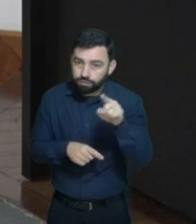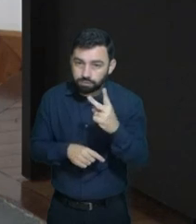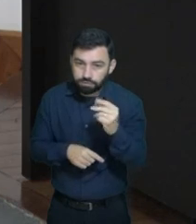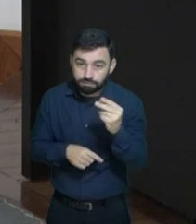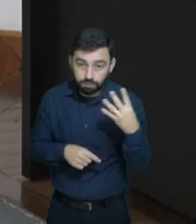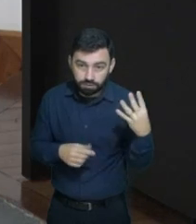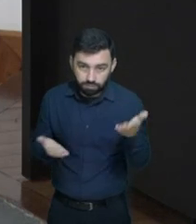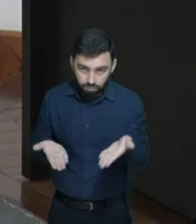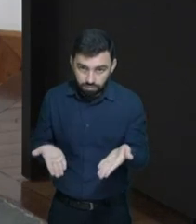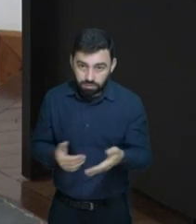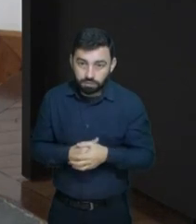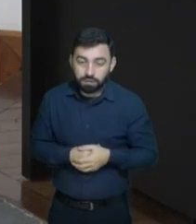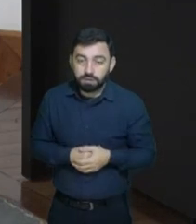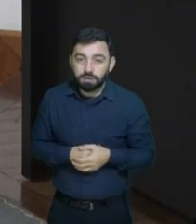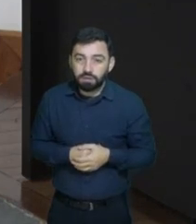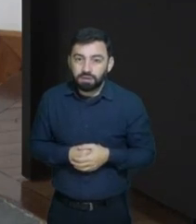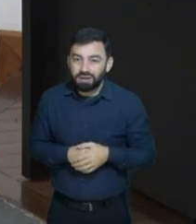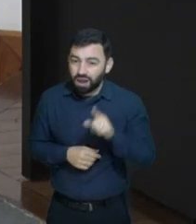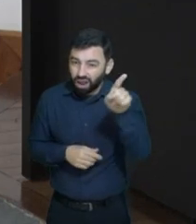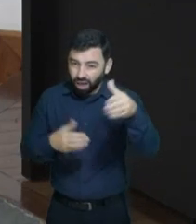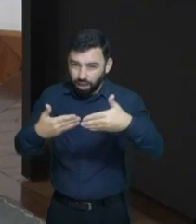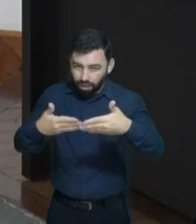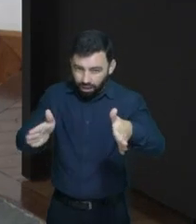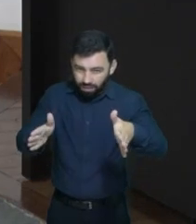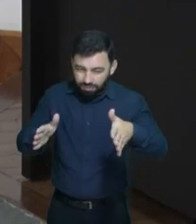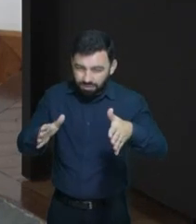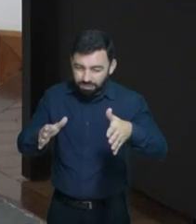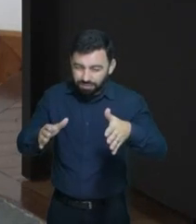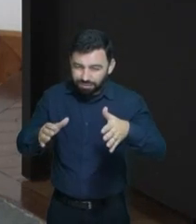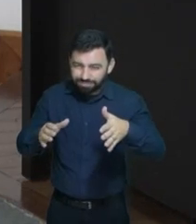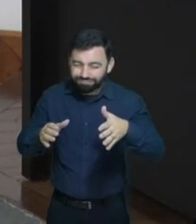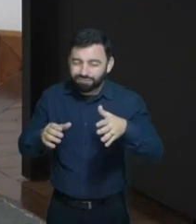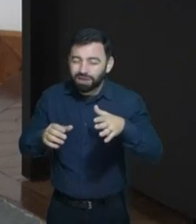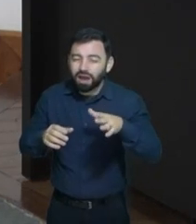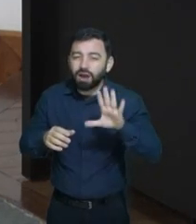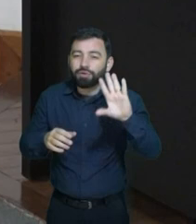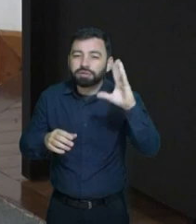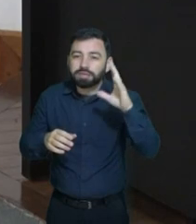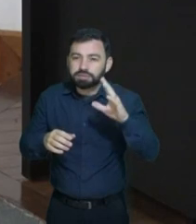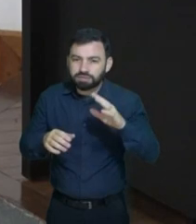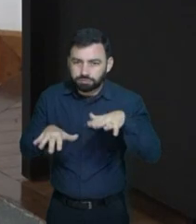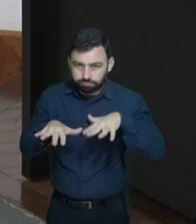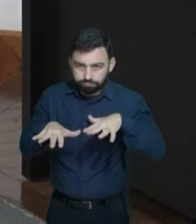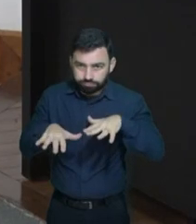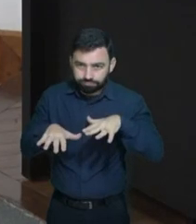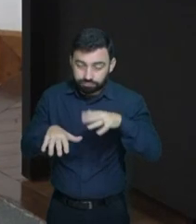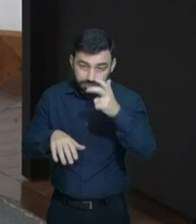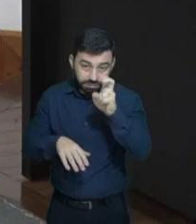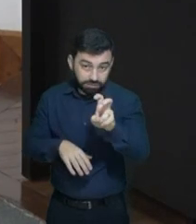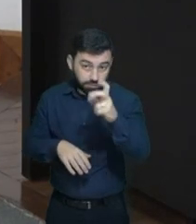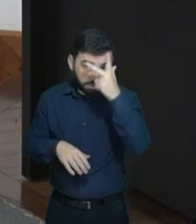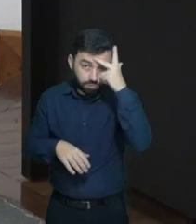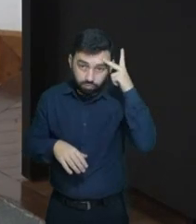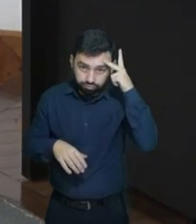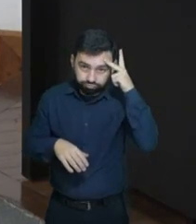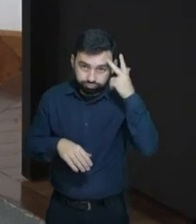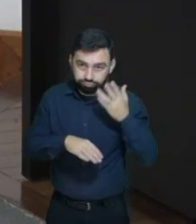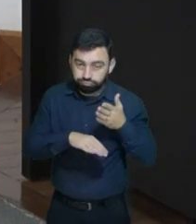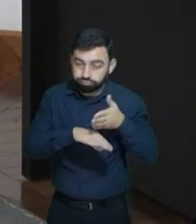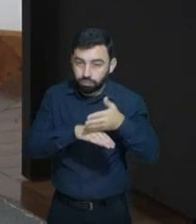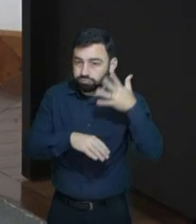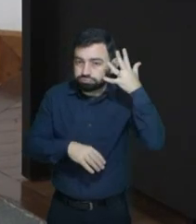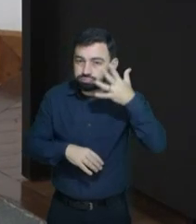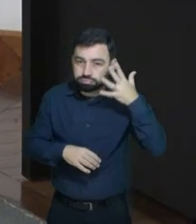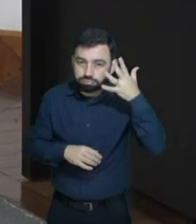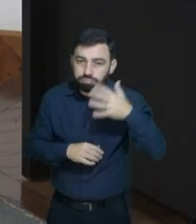Tá? E, na abertura da conferência, 5 pessoas, ativistas locais, deram entrada lá,